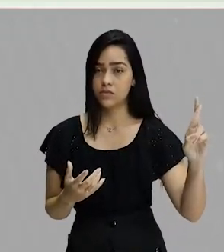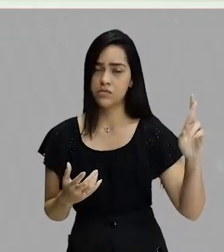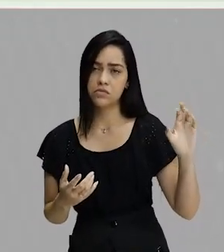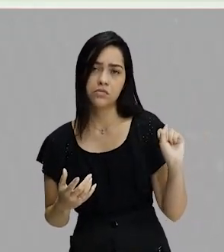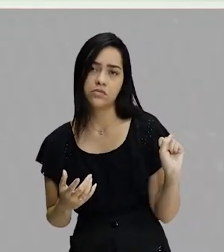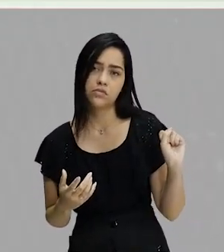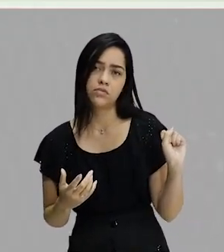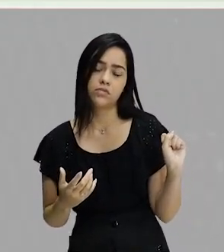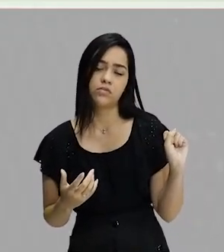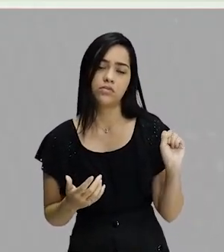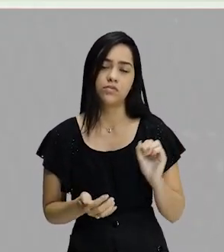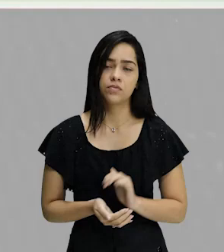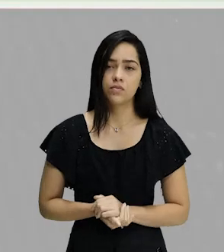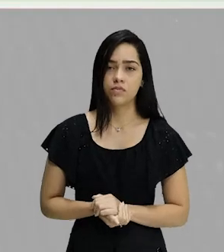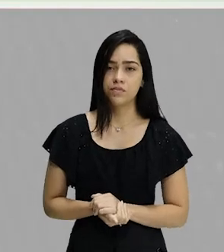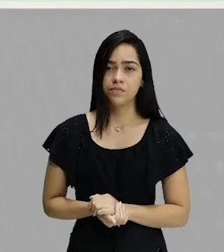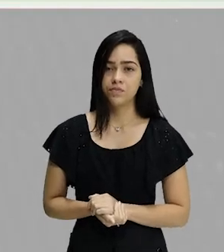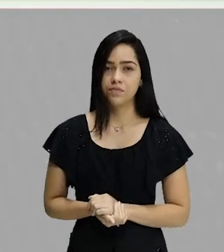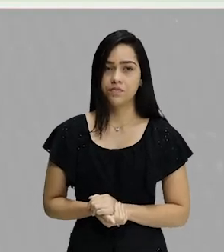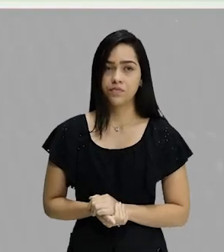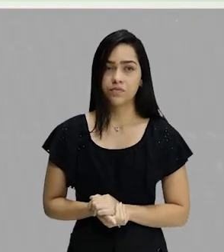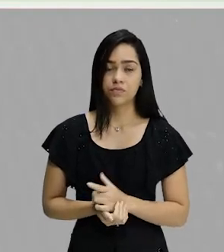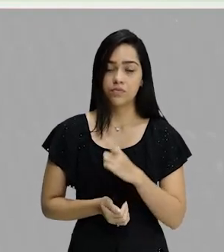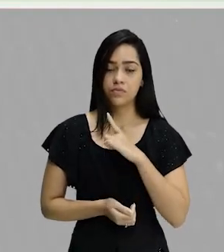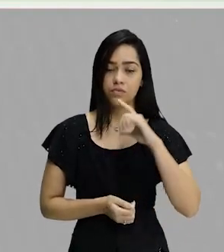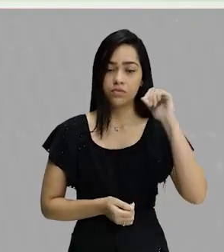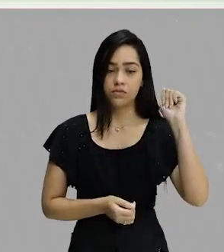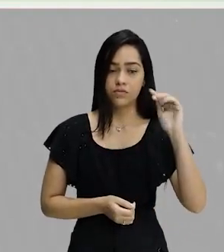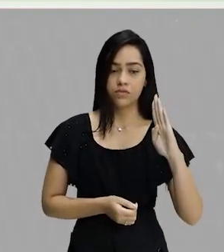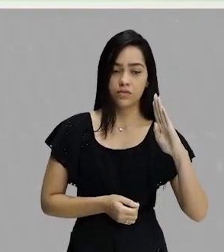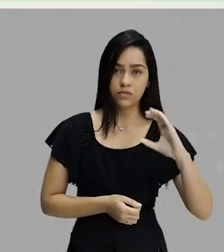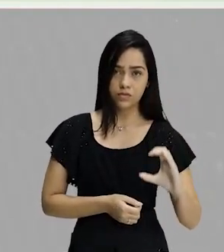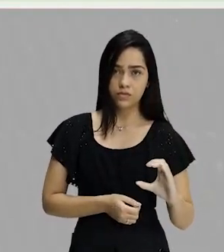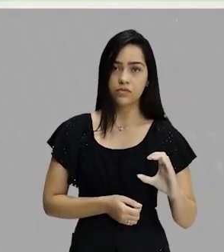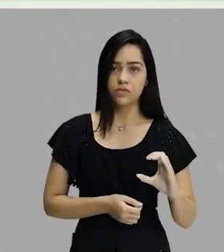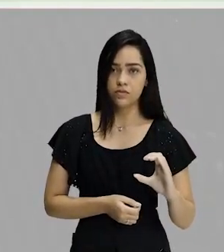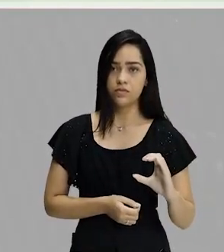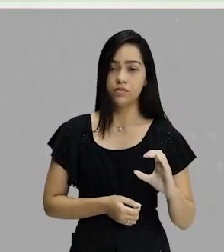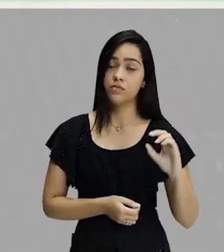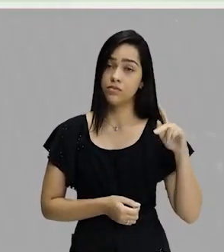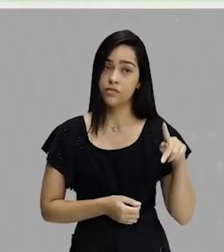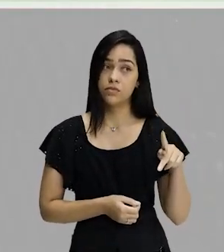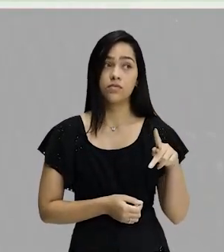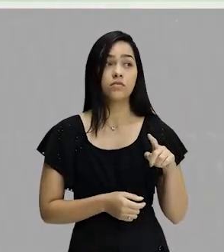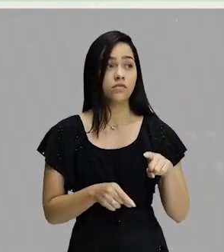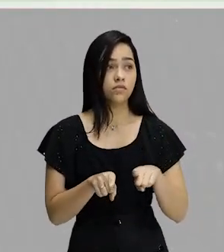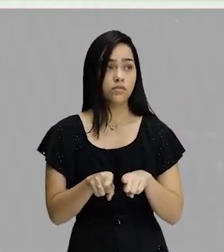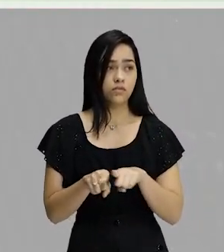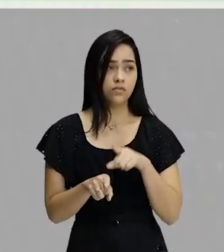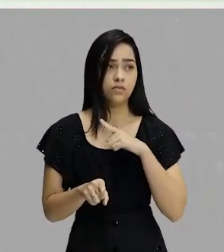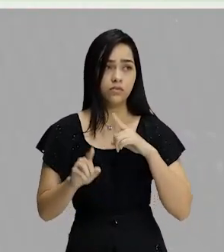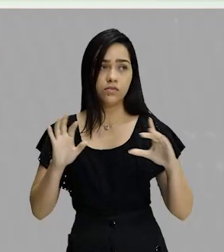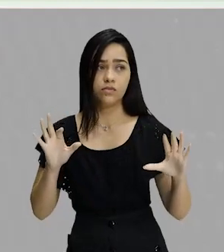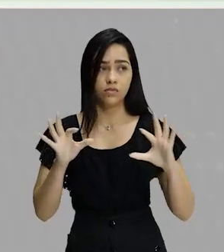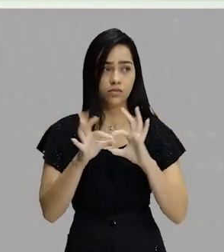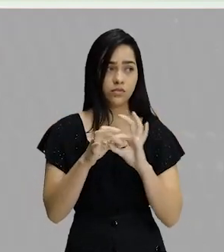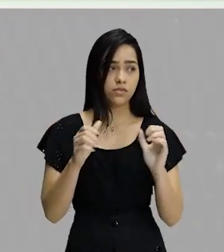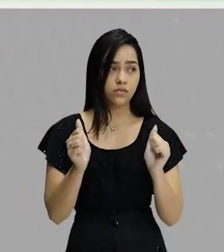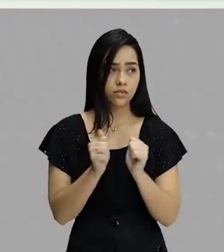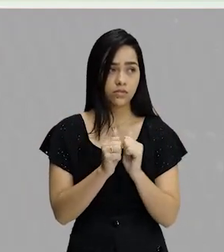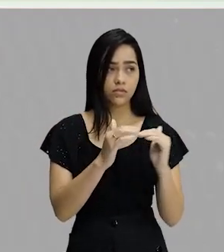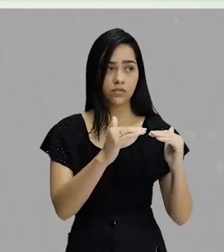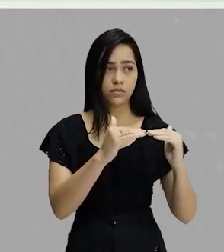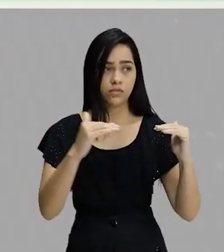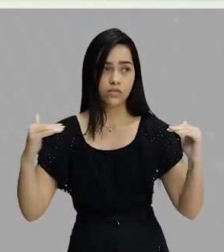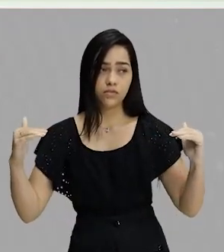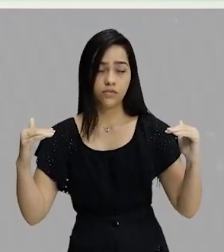S, qualquer, certo? Então, o ponto A, o ponto B e o ponto C, ponto P, eles são alinhados, eles estão